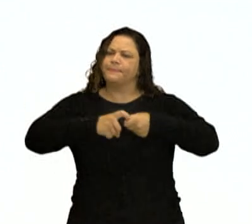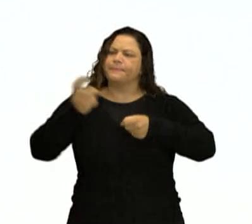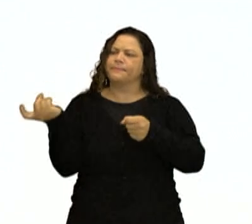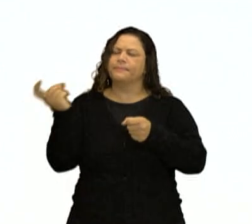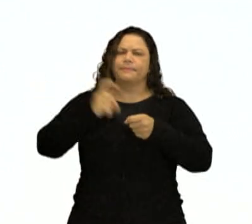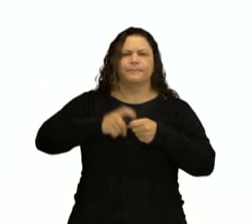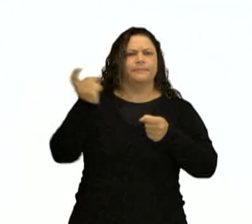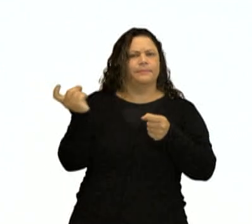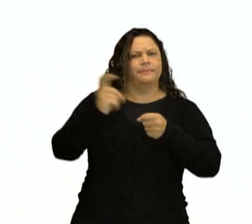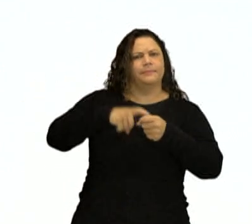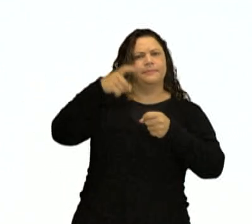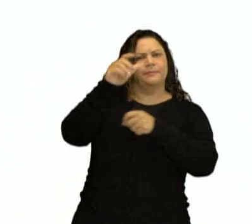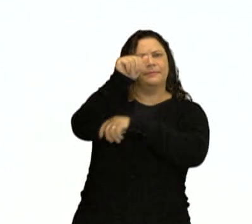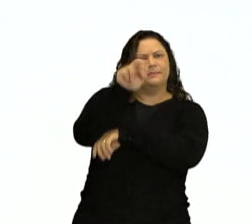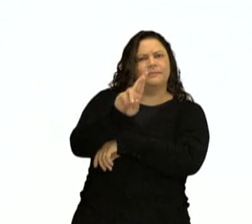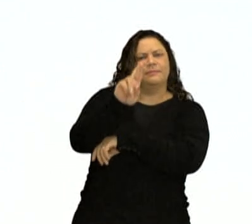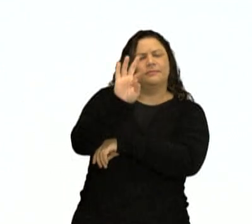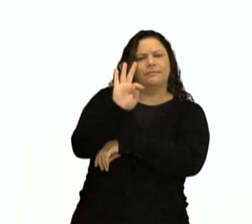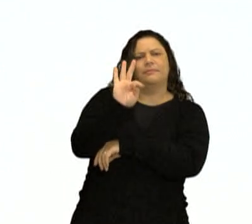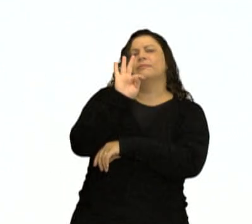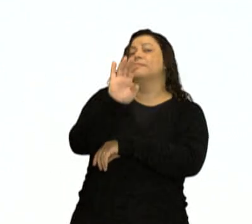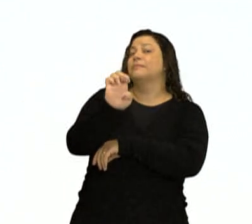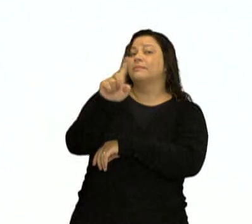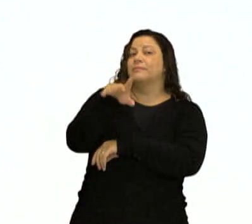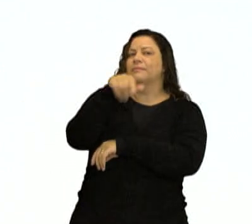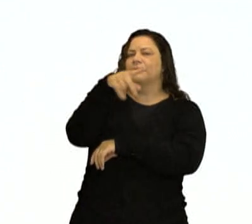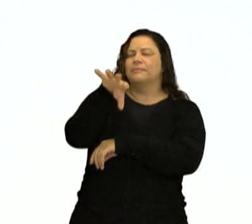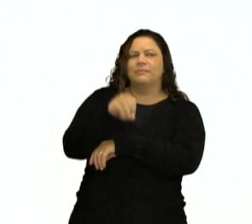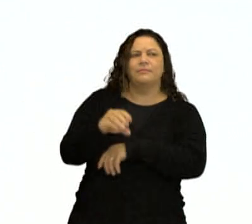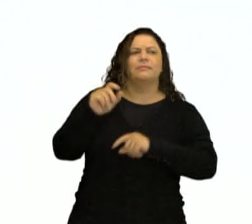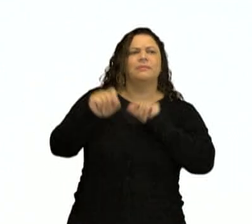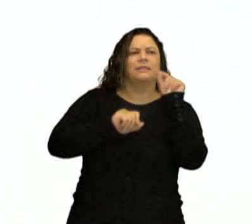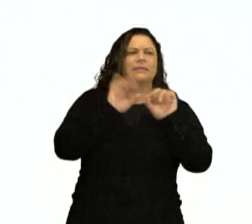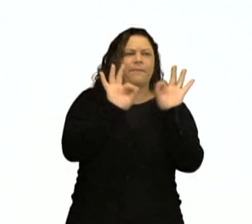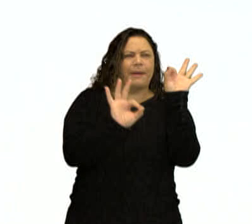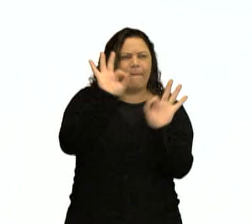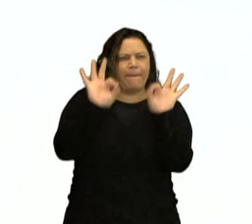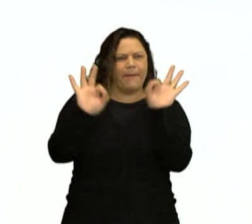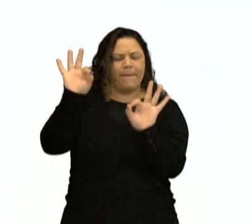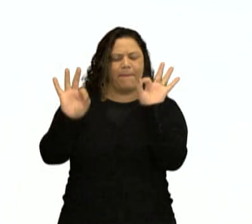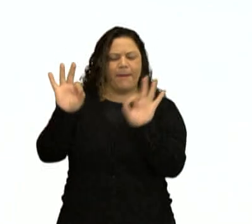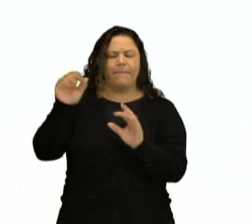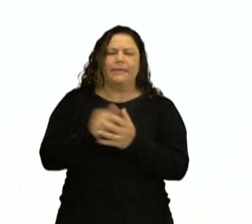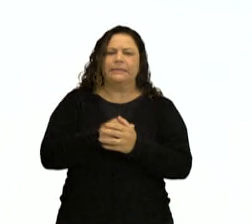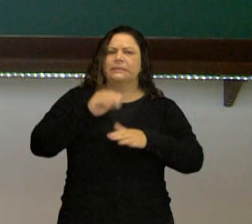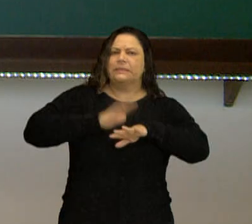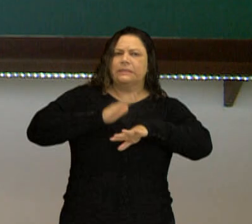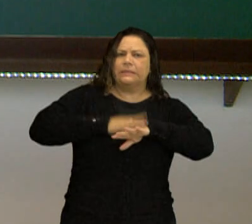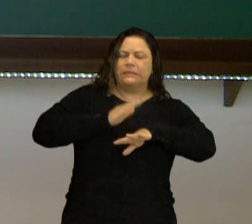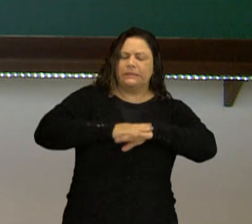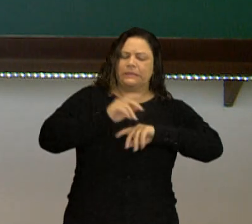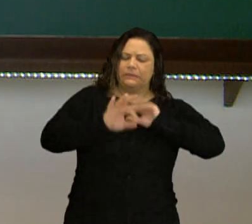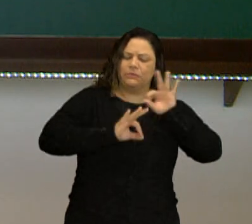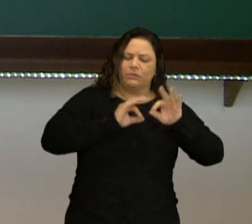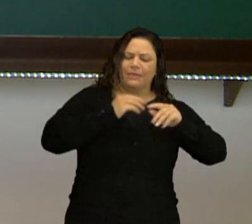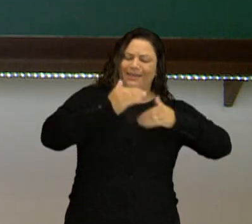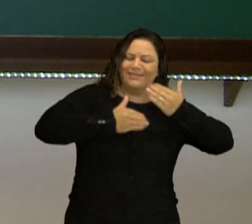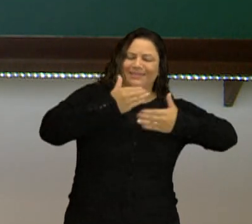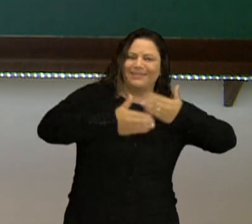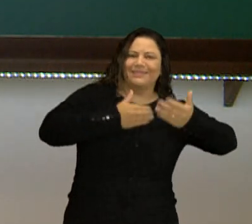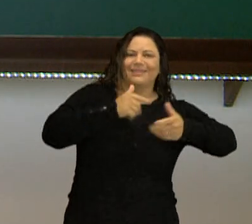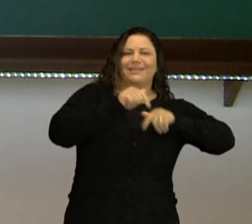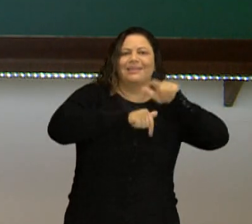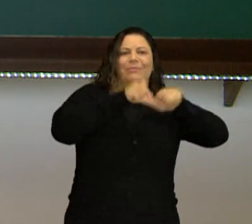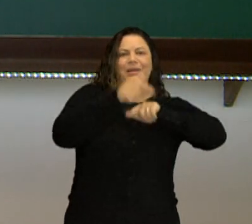a profissão e também aí exercer um controle produtivo artesanal na cidade. Essas eram as corporações de